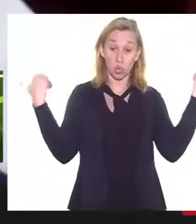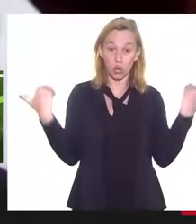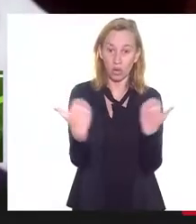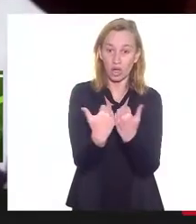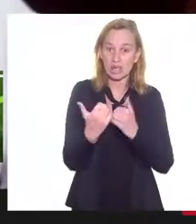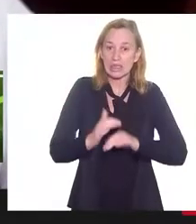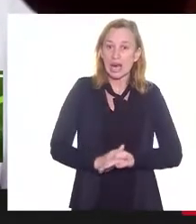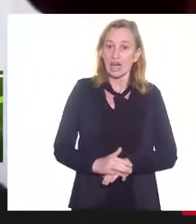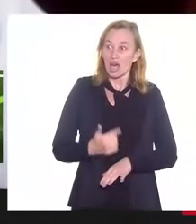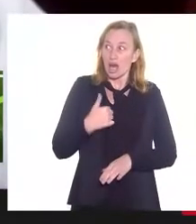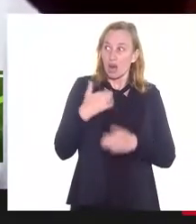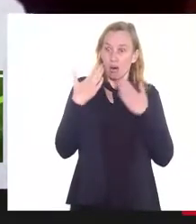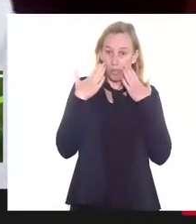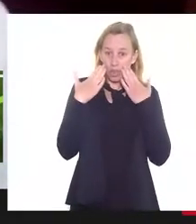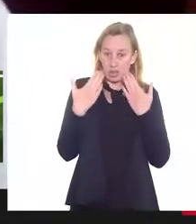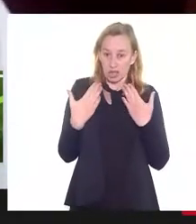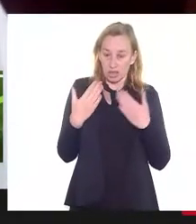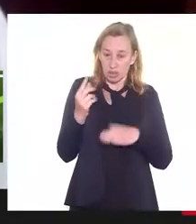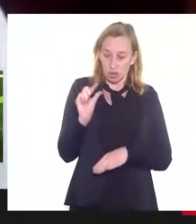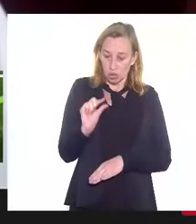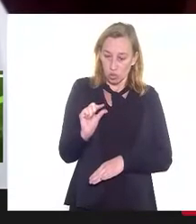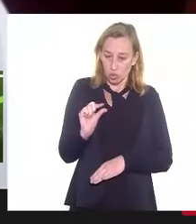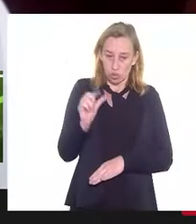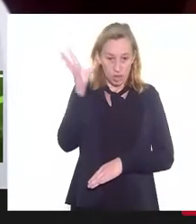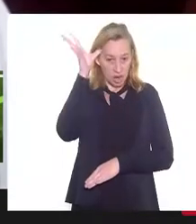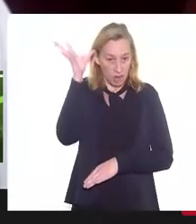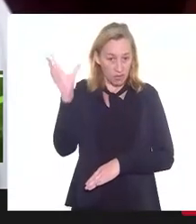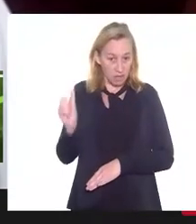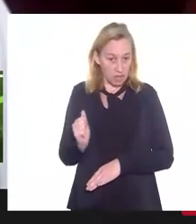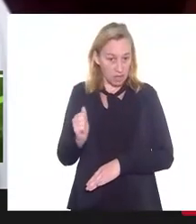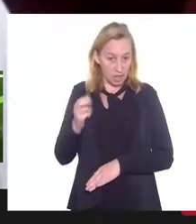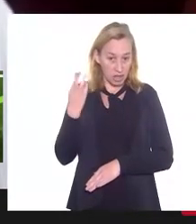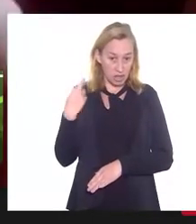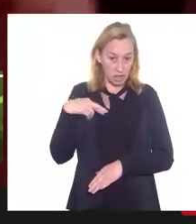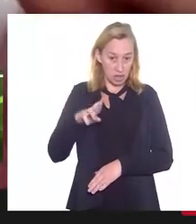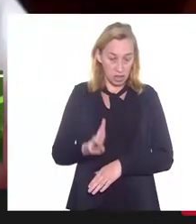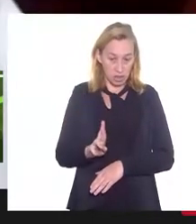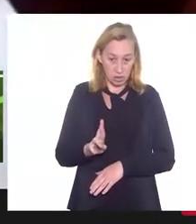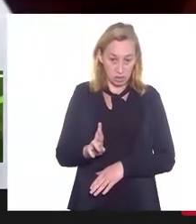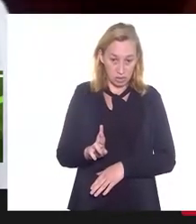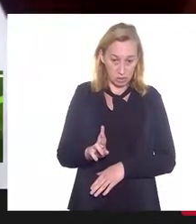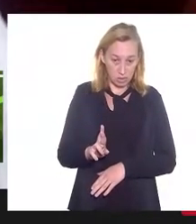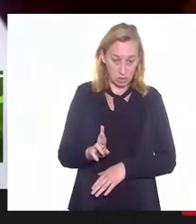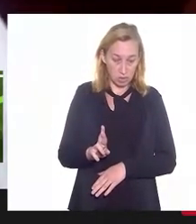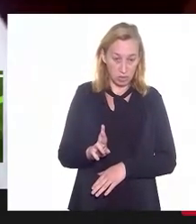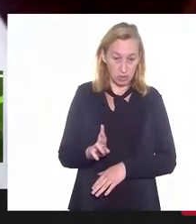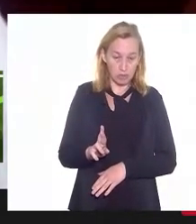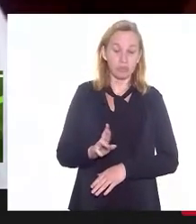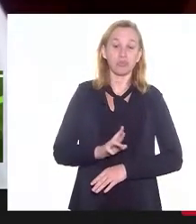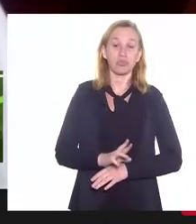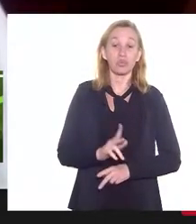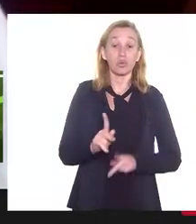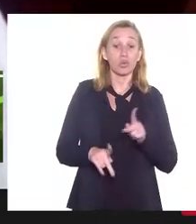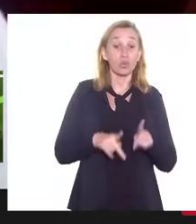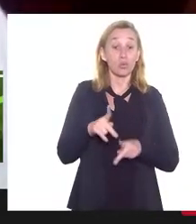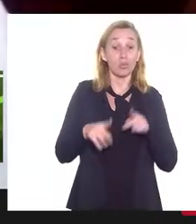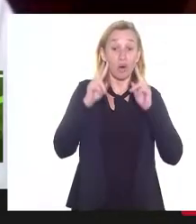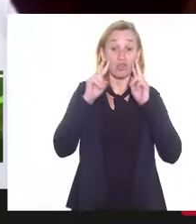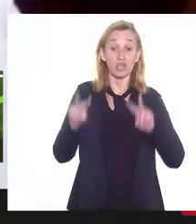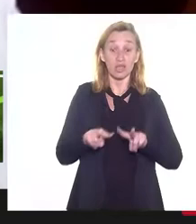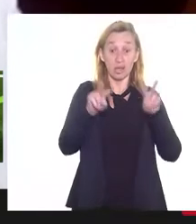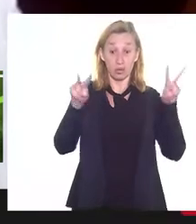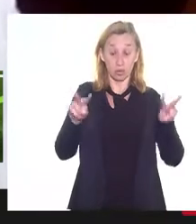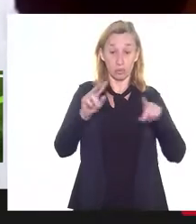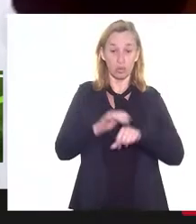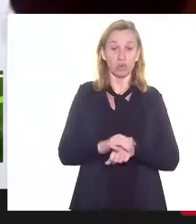acabei apresentando Cosmogonia Africana, a visão de mundo do povo iorubá. E quando eu ia falar